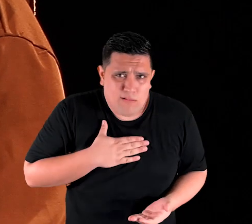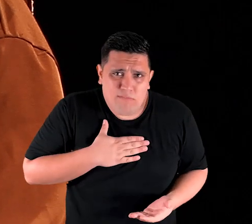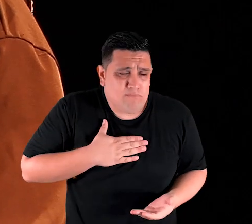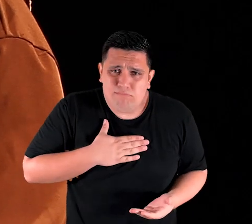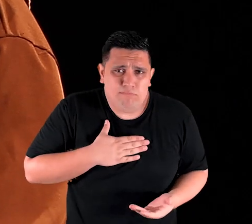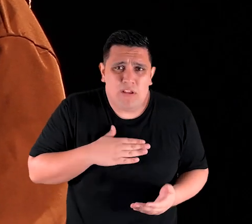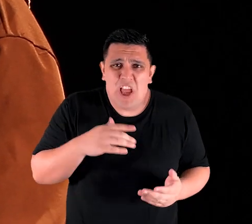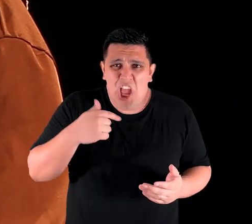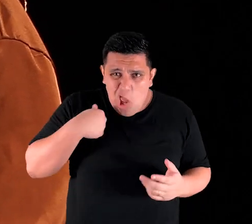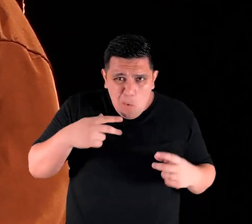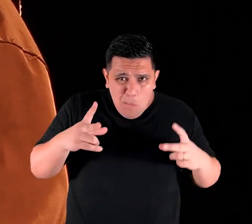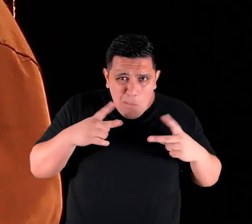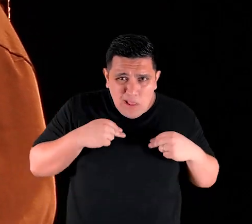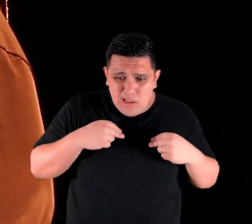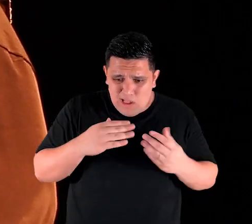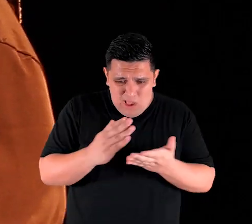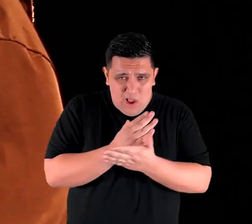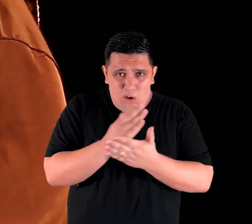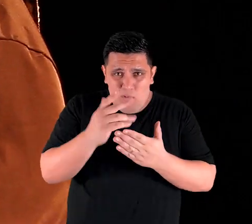Se eu merecia algum louvor,